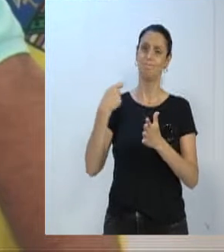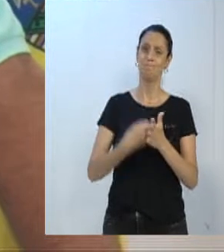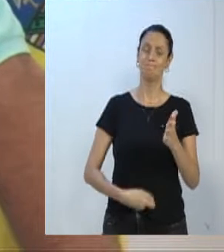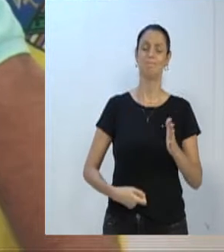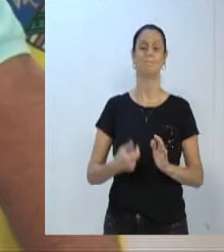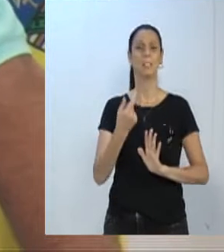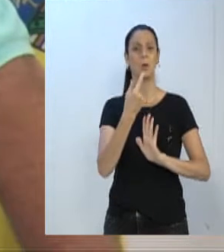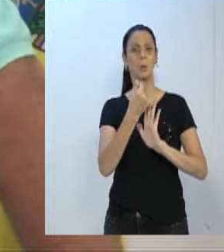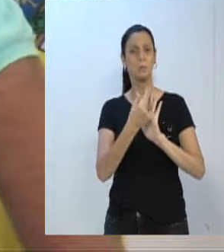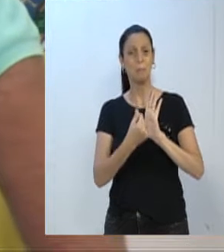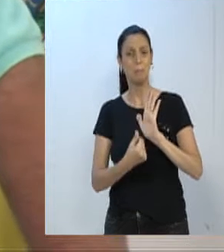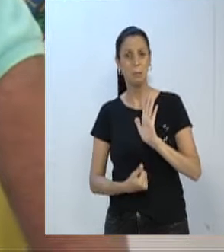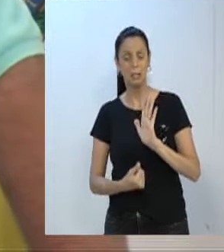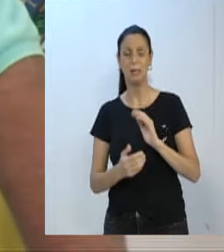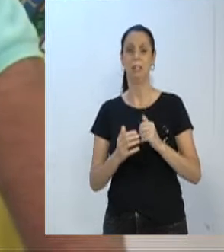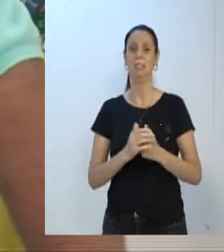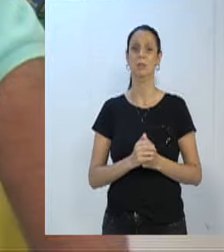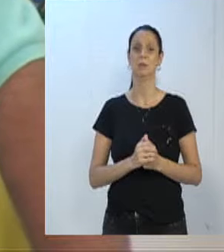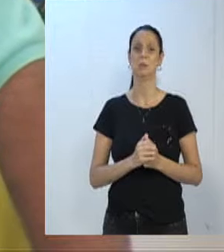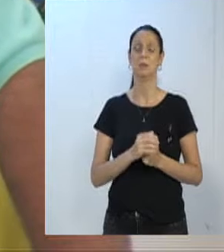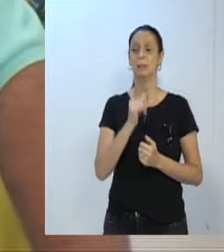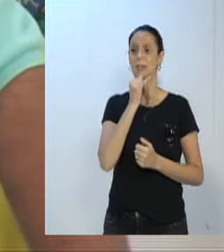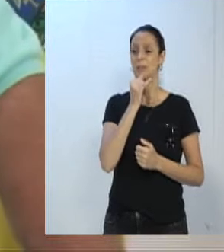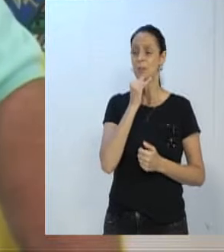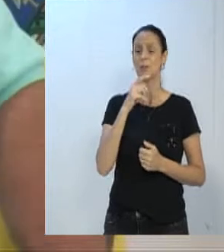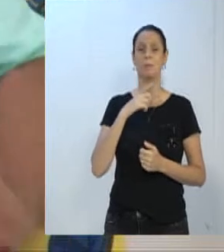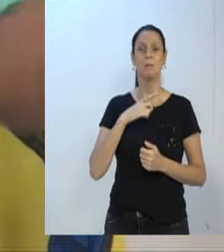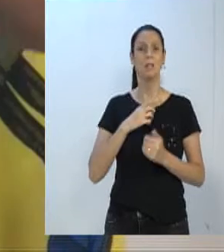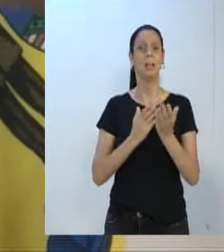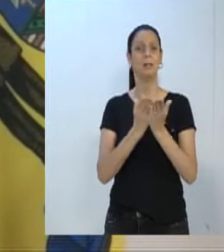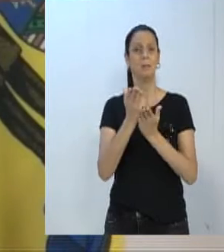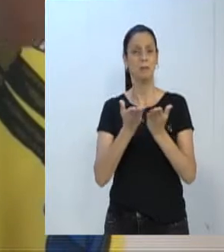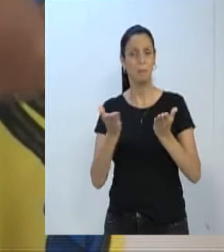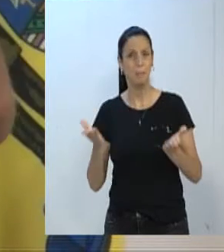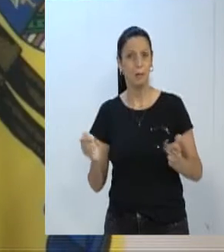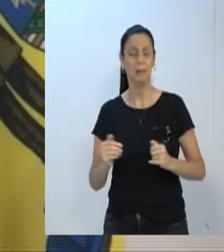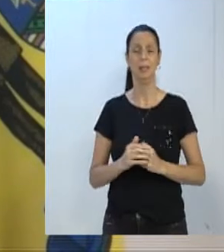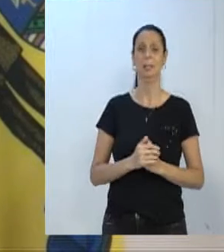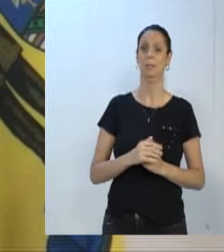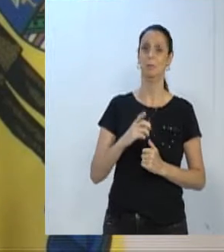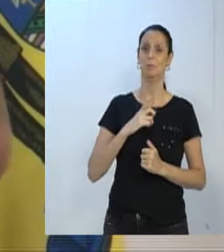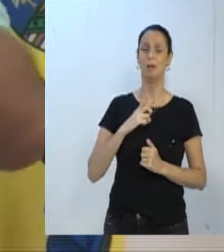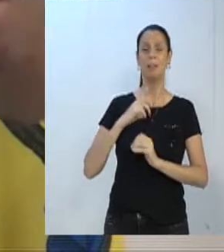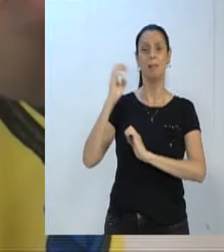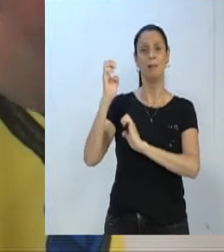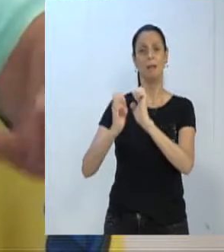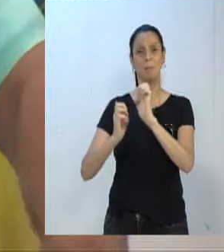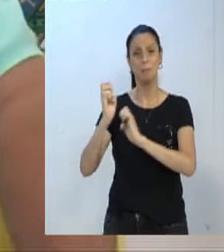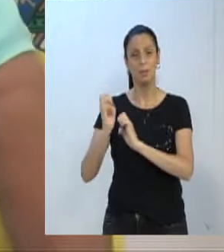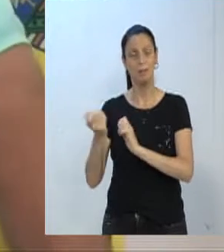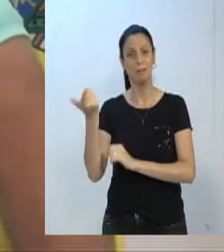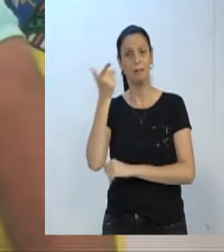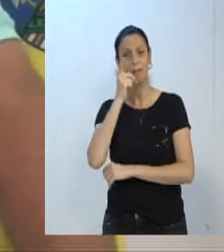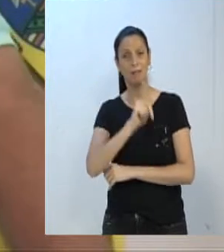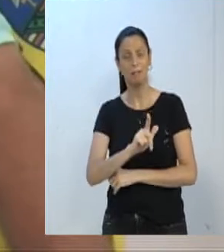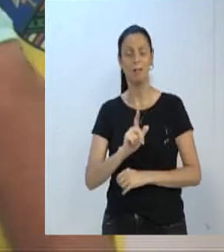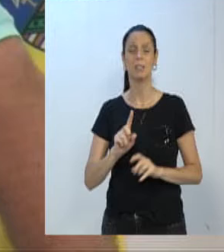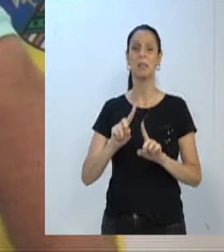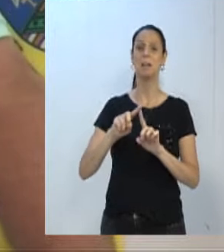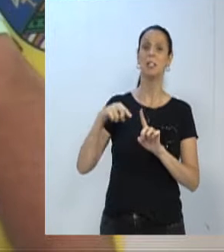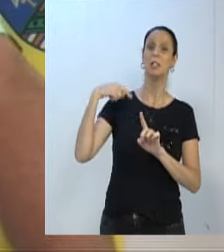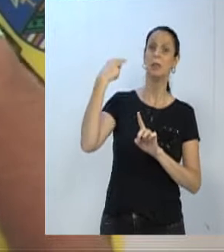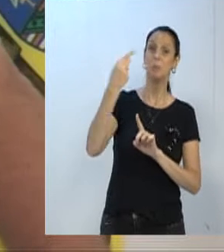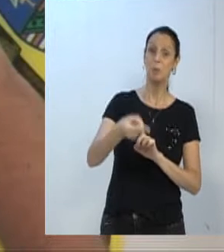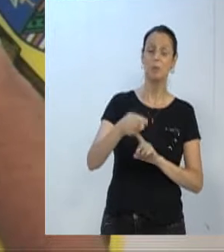orçamento passa para o orçamento passa por limpeza passa por excitação passa para daqui a pouco a empresa ganha licitação e a empresa acaba não